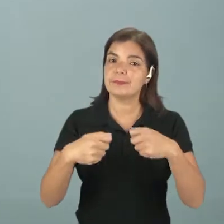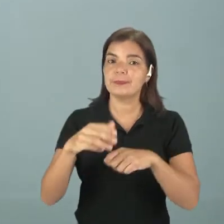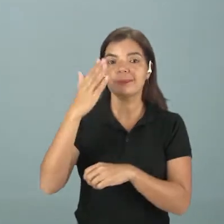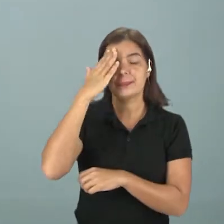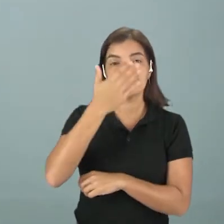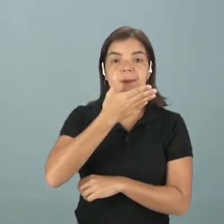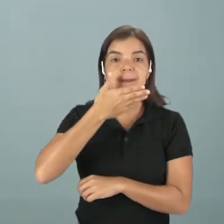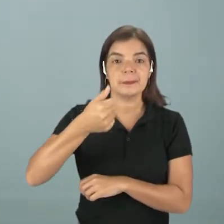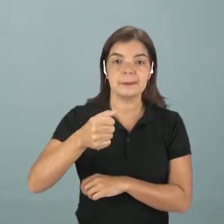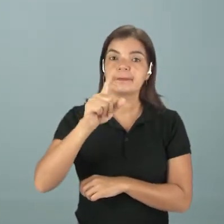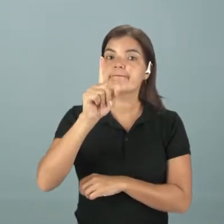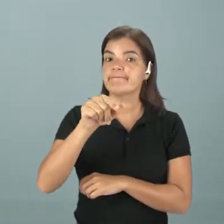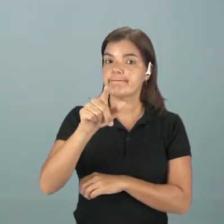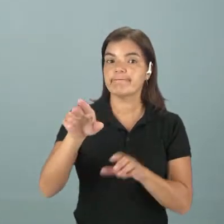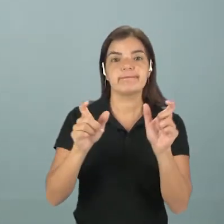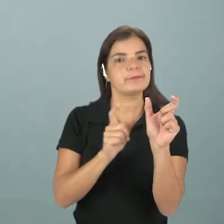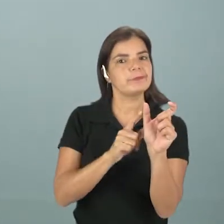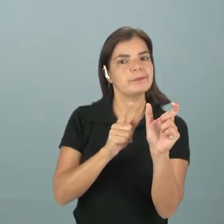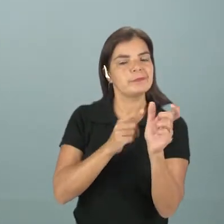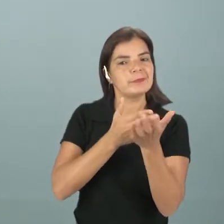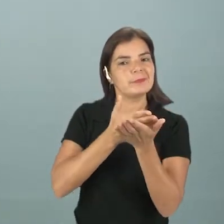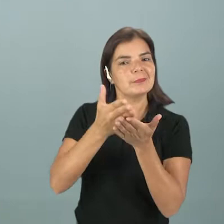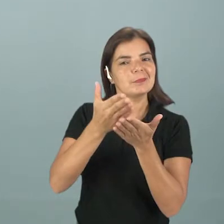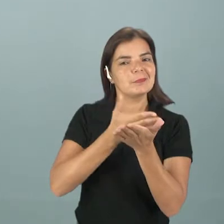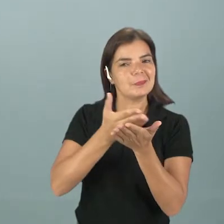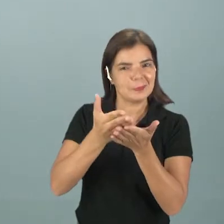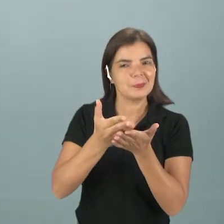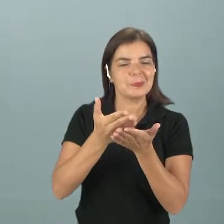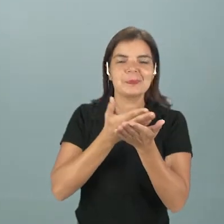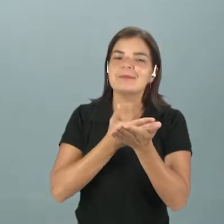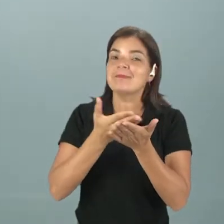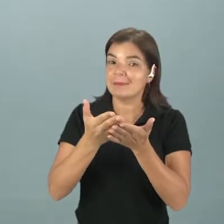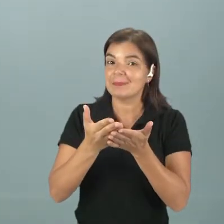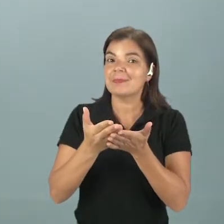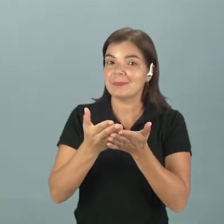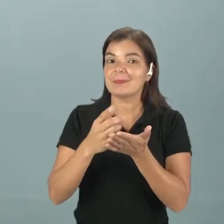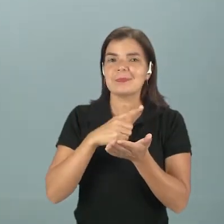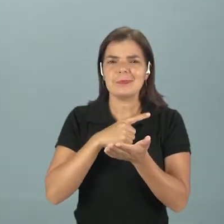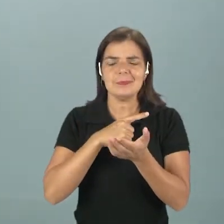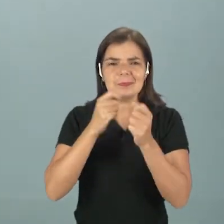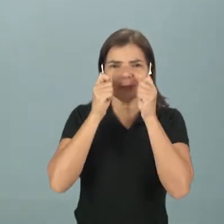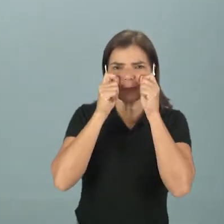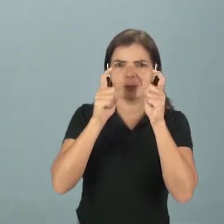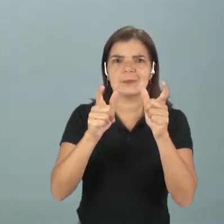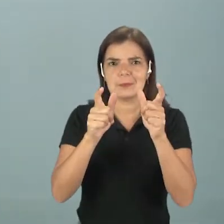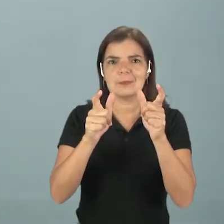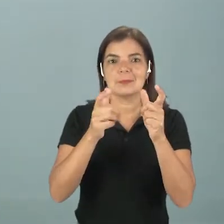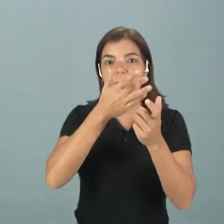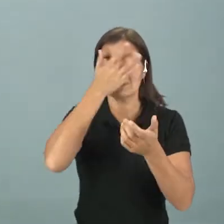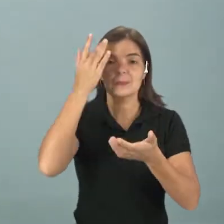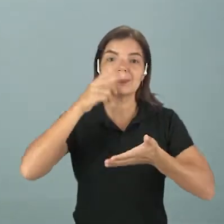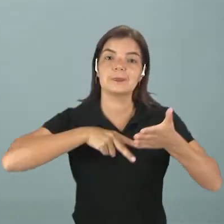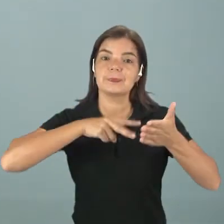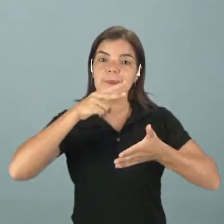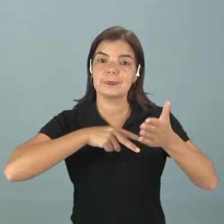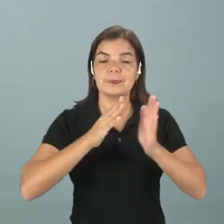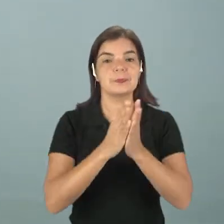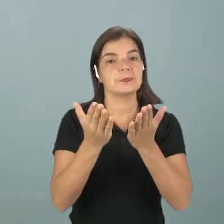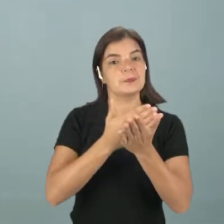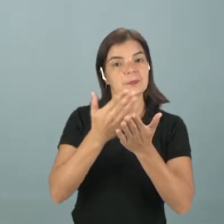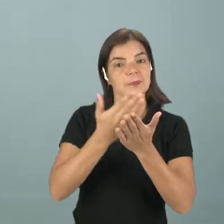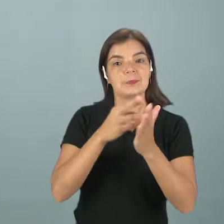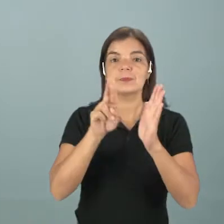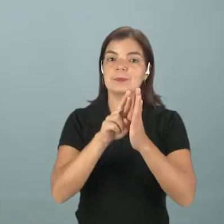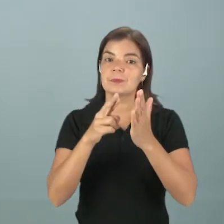sinopse ela é aquela parte introdutória, aquele começo, onde vai despertar a atenção de quem vai ler o livro,